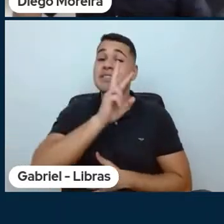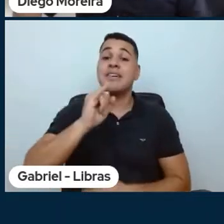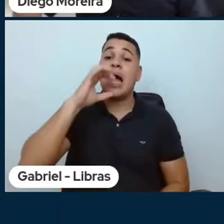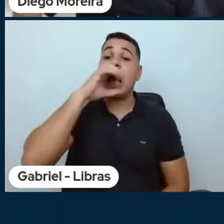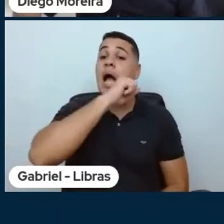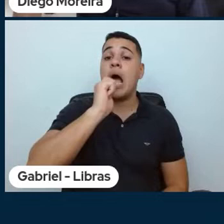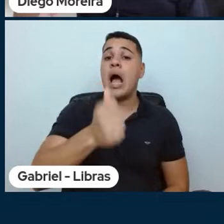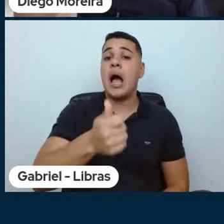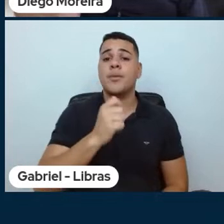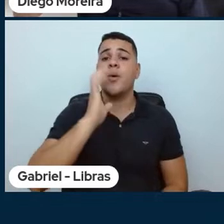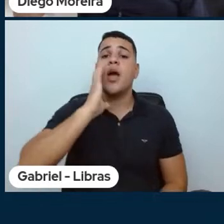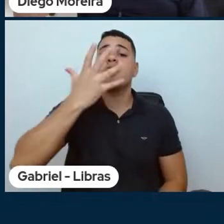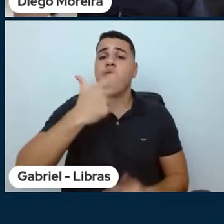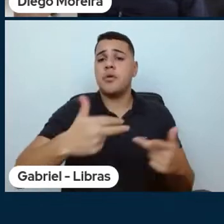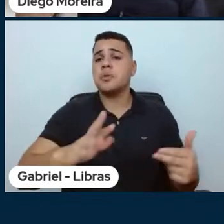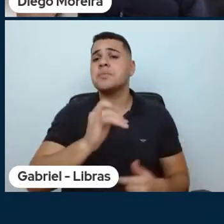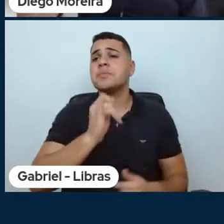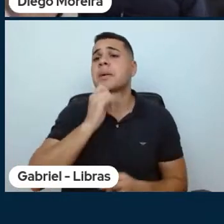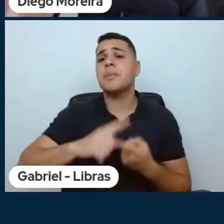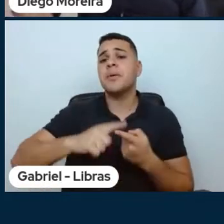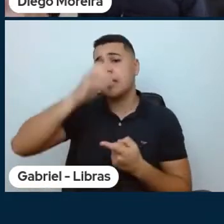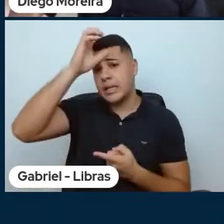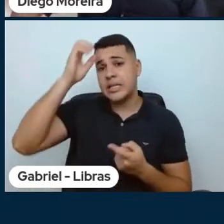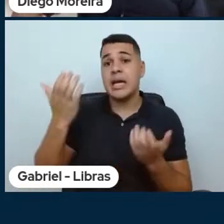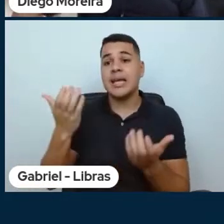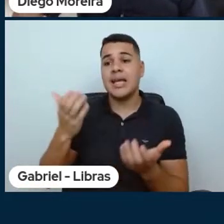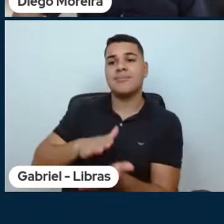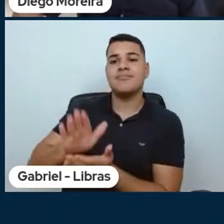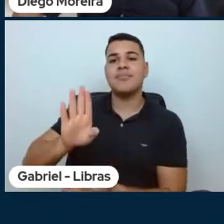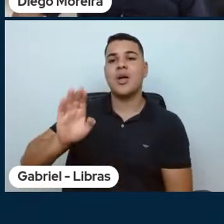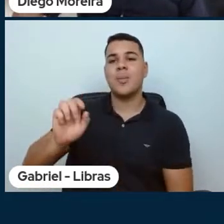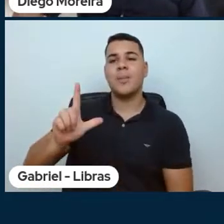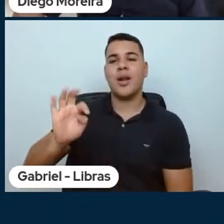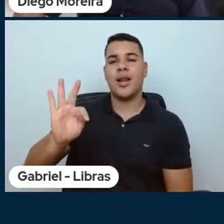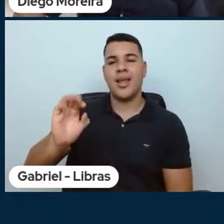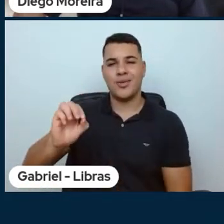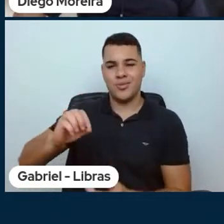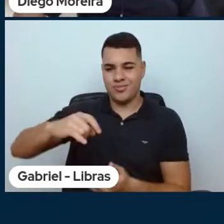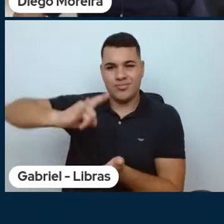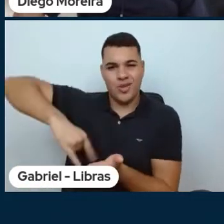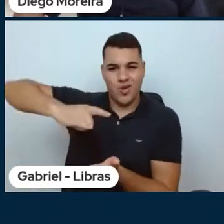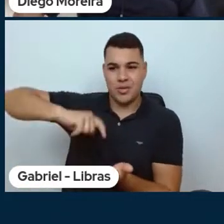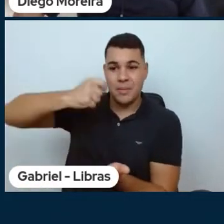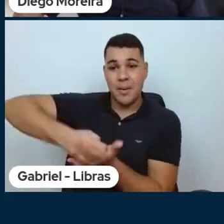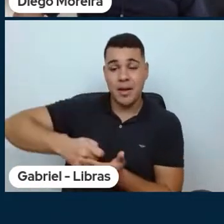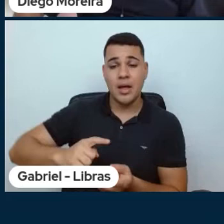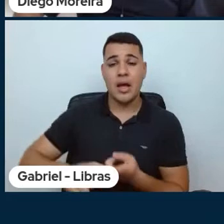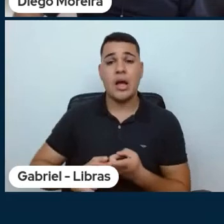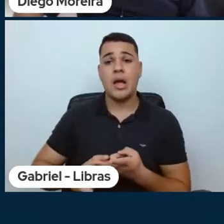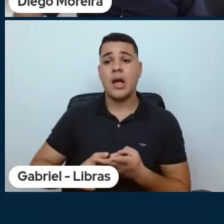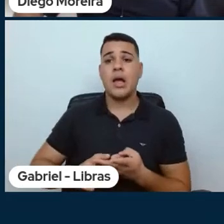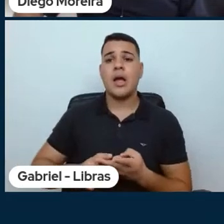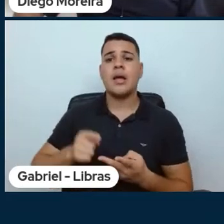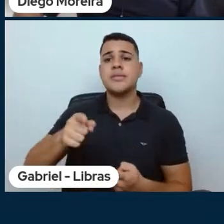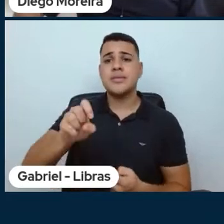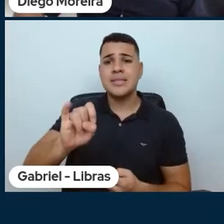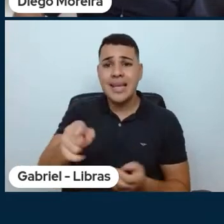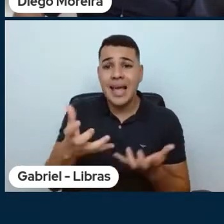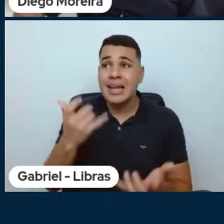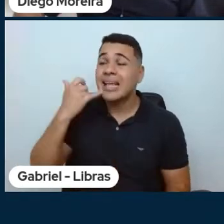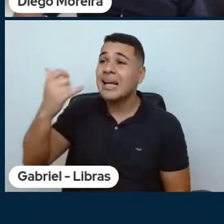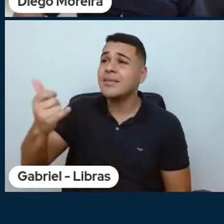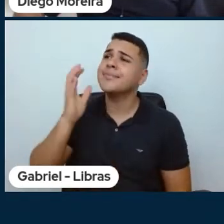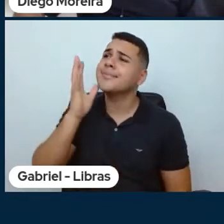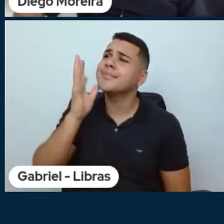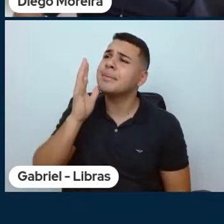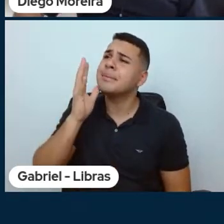segunda via, um boleto, precisa entrar em contato com a empresa, é extremamente importante ter